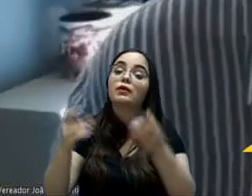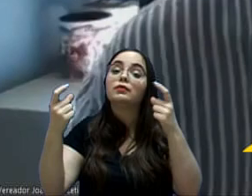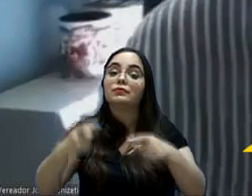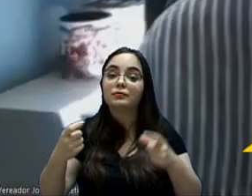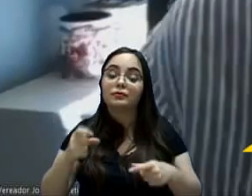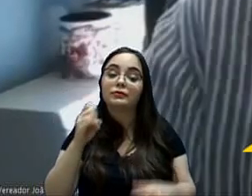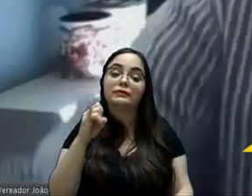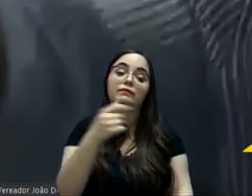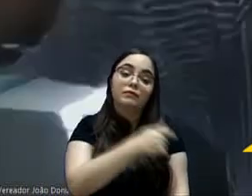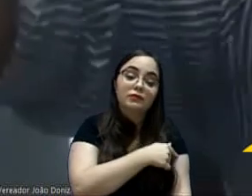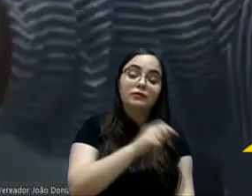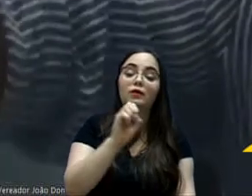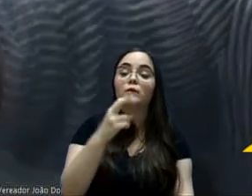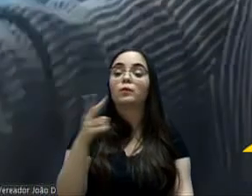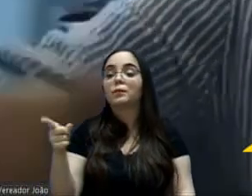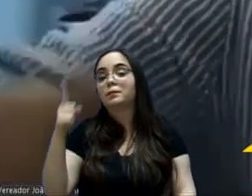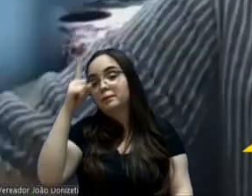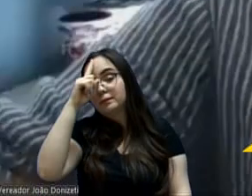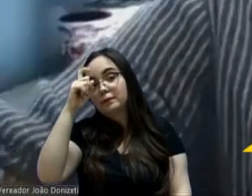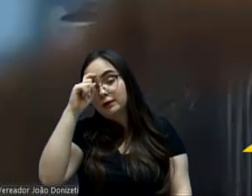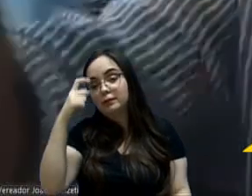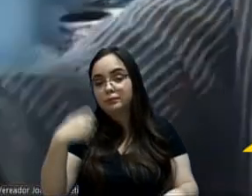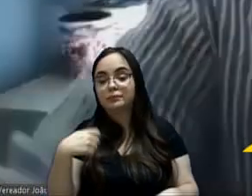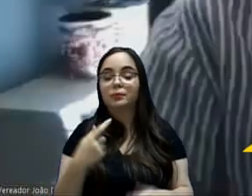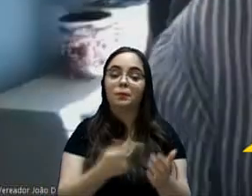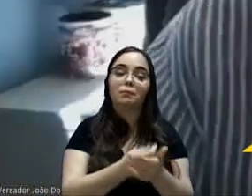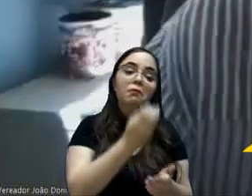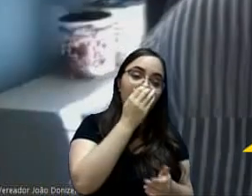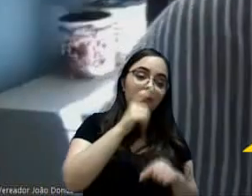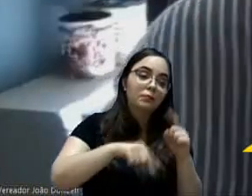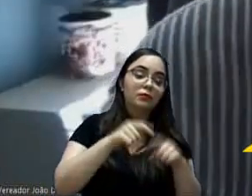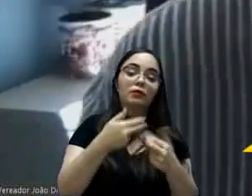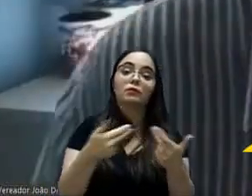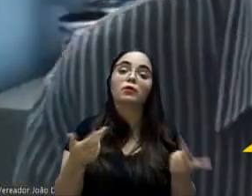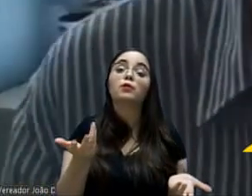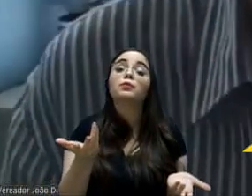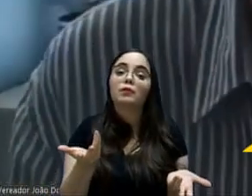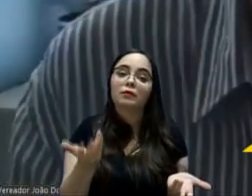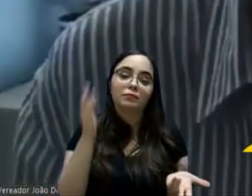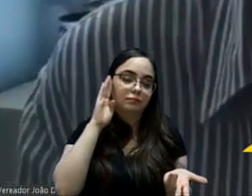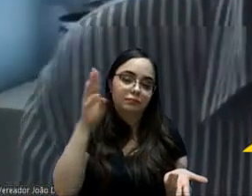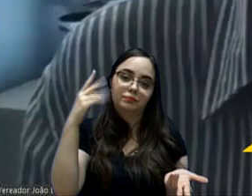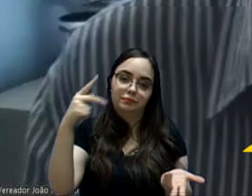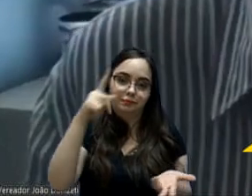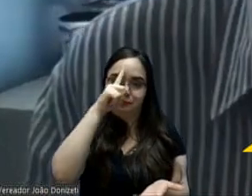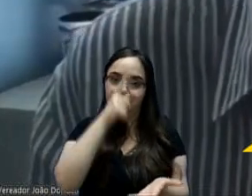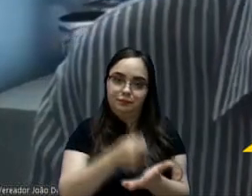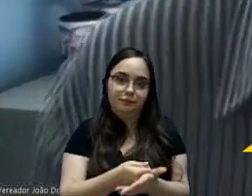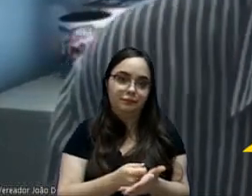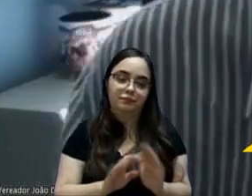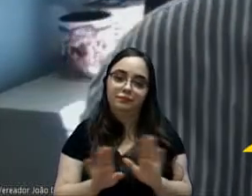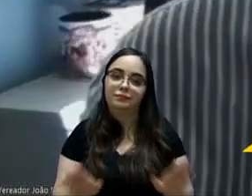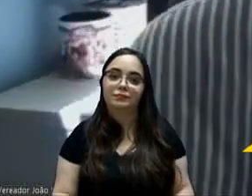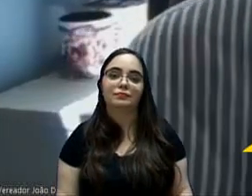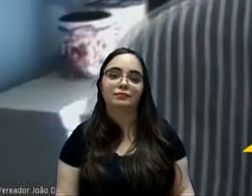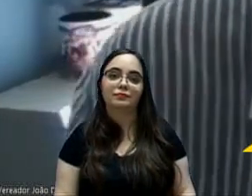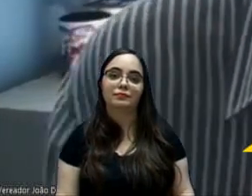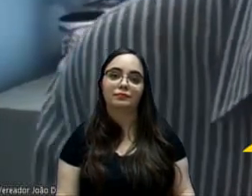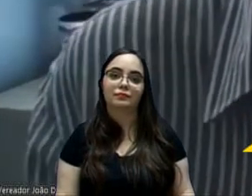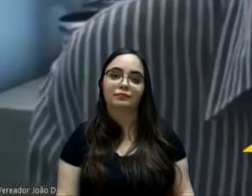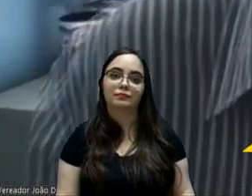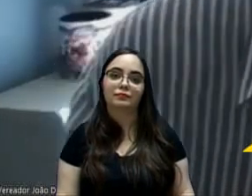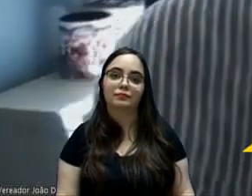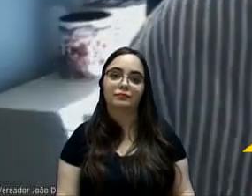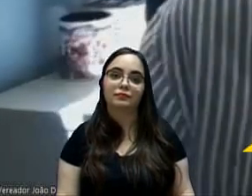ser para vacina, tem que ser para uma coisa, tem que ser para insumo e outras coisas mais. Destacando o seguinte, que inclusive para aquisição